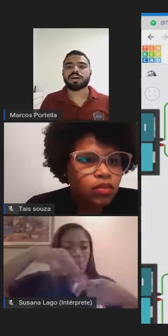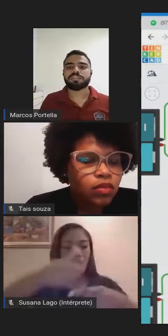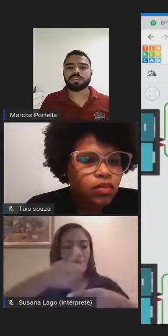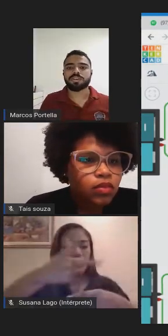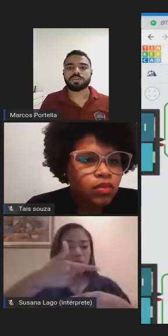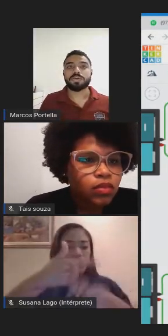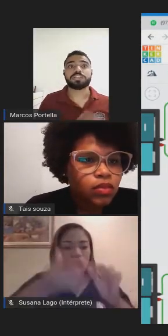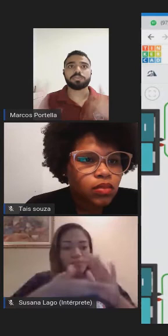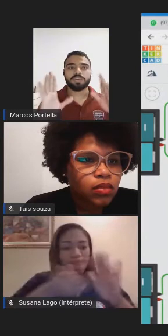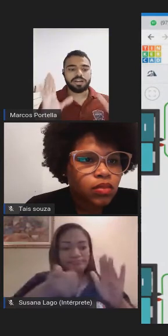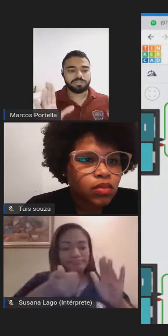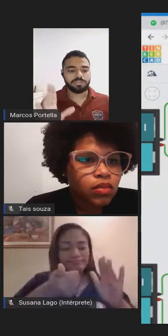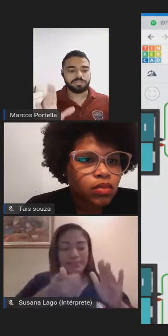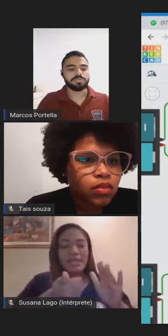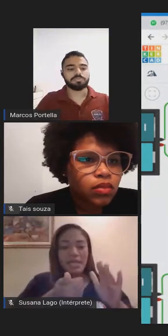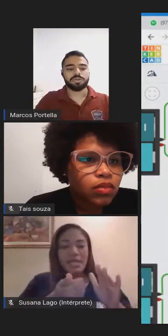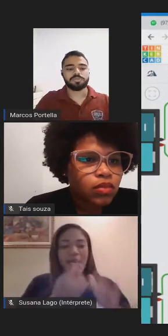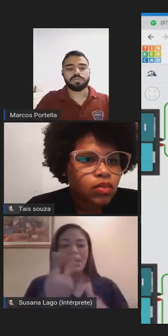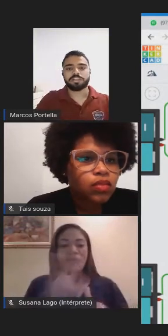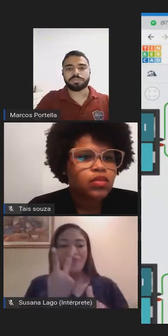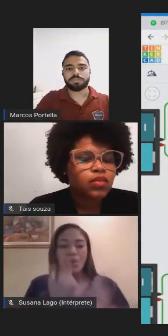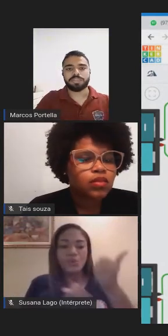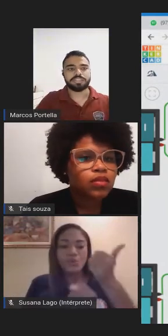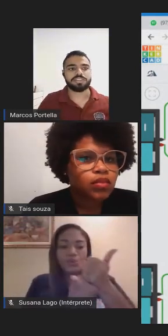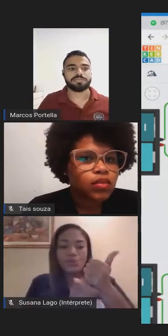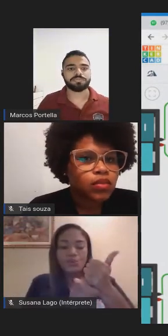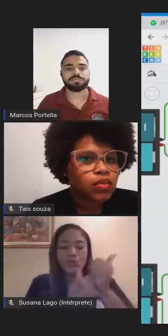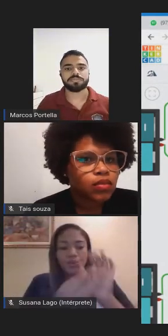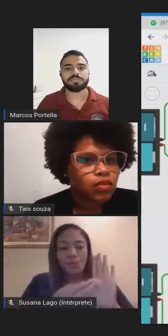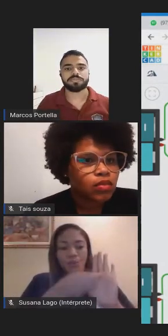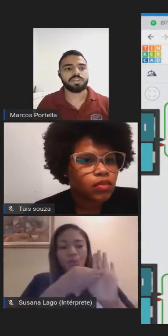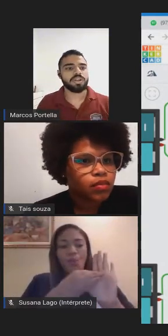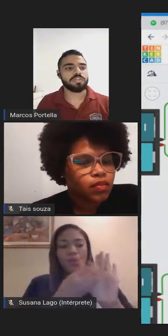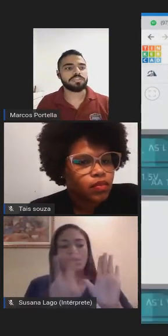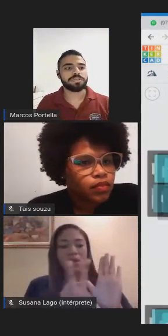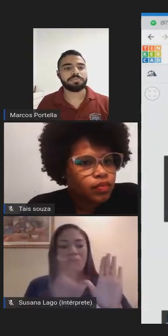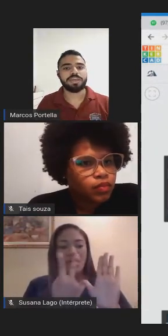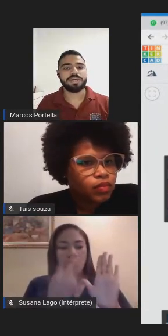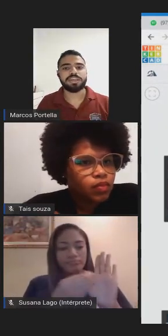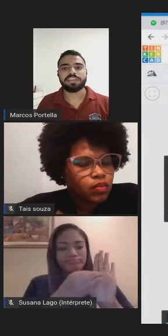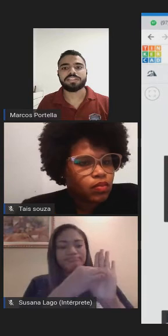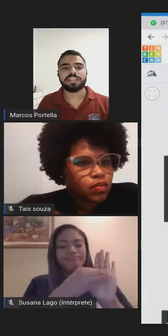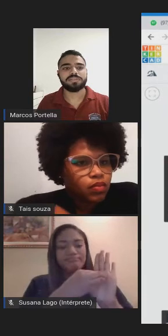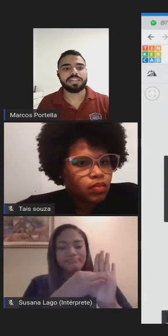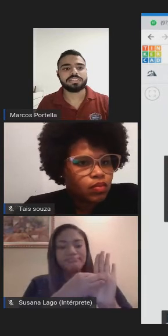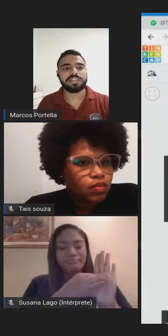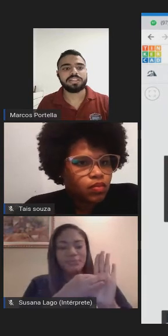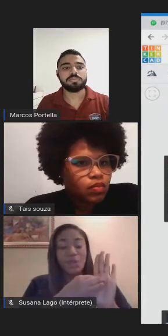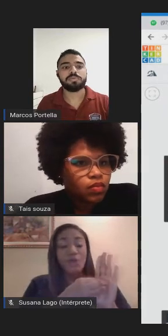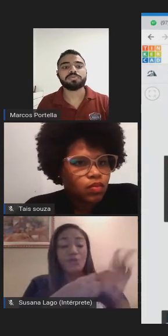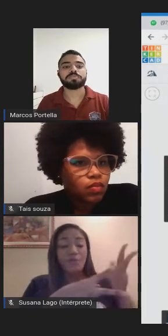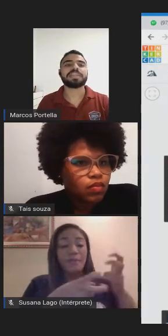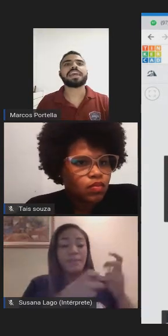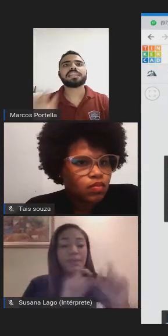e colocar o valor que eu achei no meu cálculo, meu 467, vocês vão perceber que vai ter uma